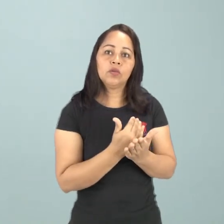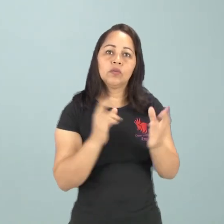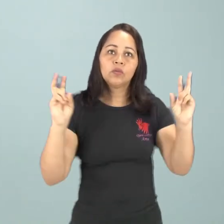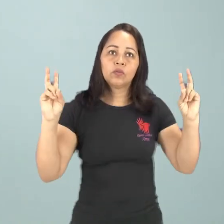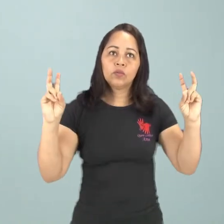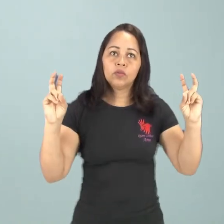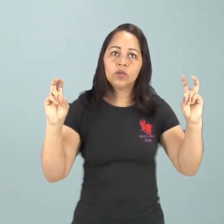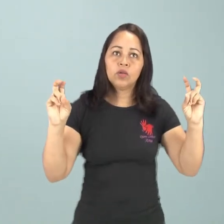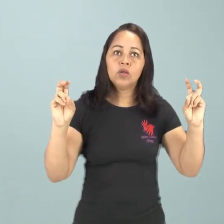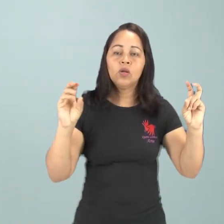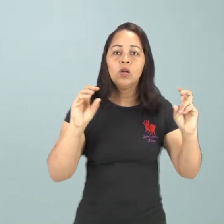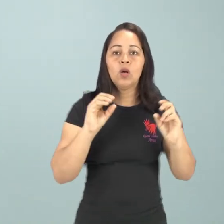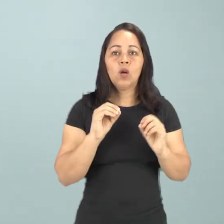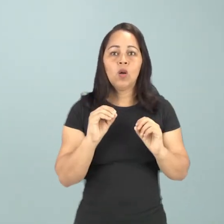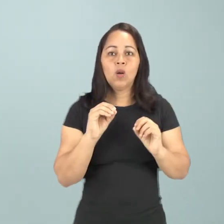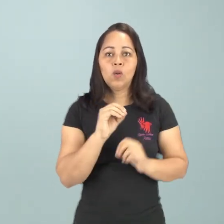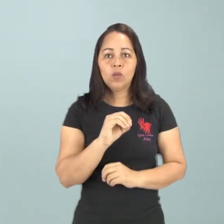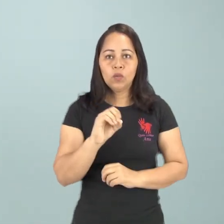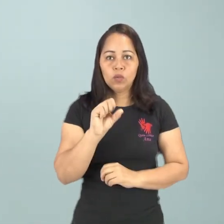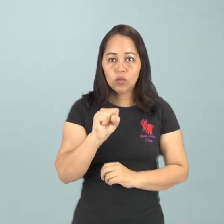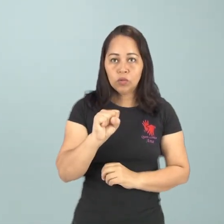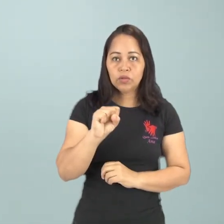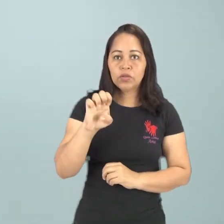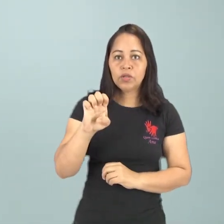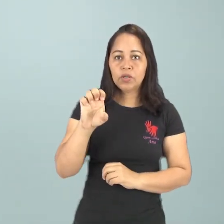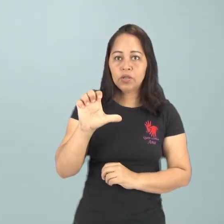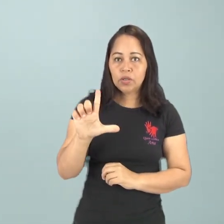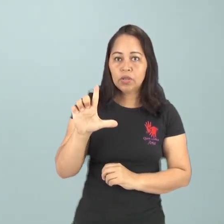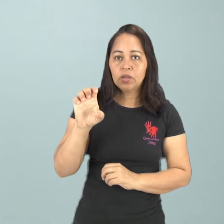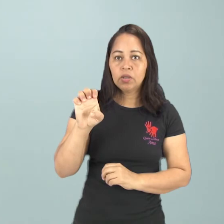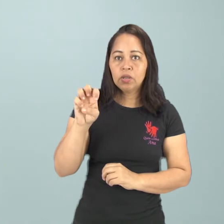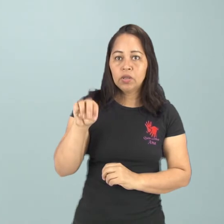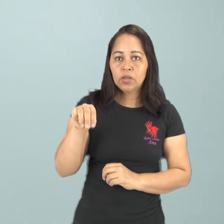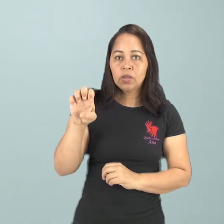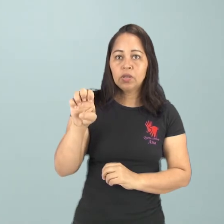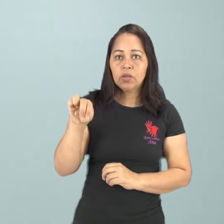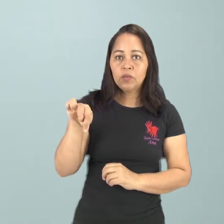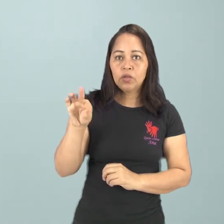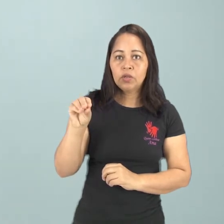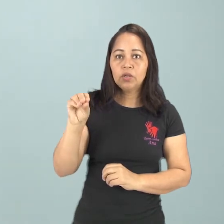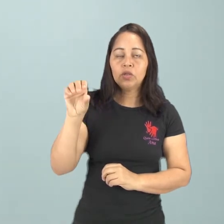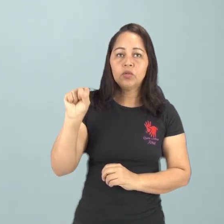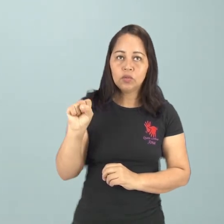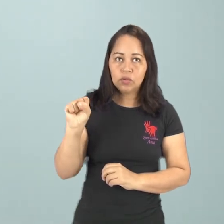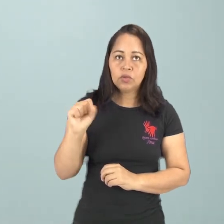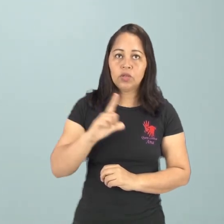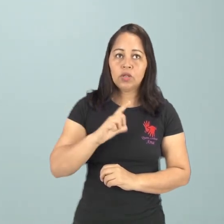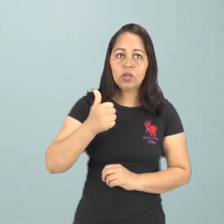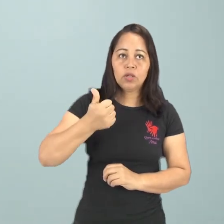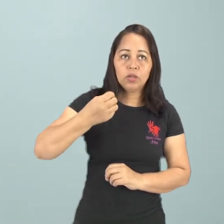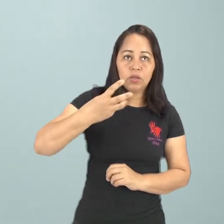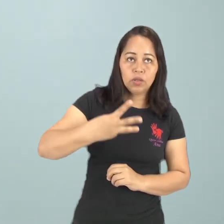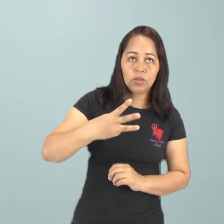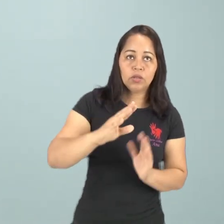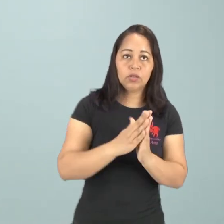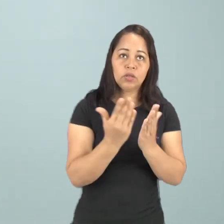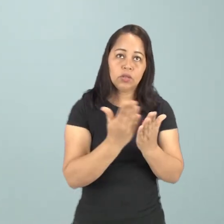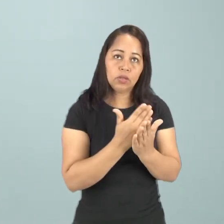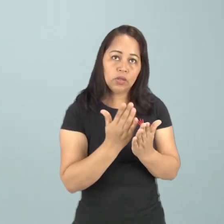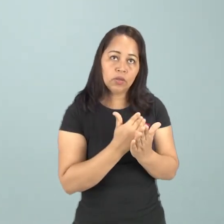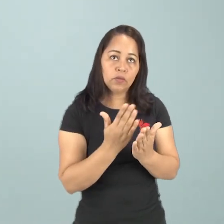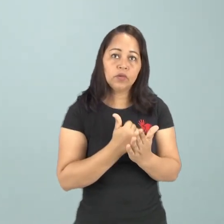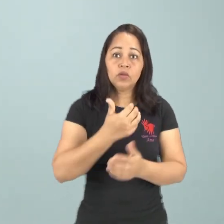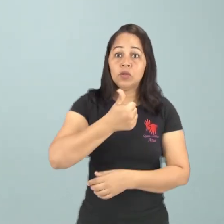livro chamado Os Elementos, né, que ele é composto de 13 livros, 10 sobre geometria